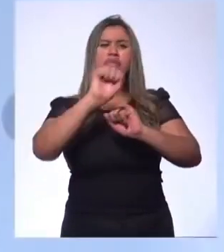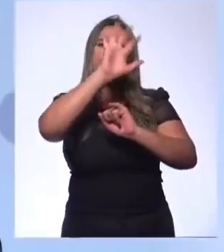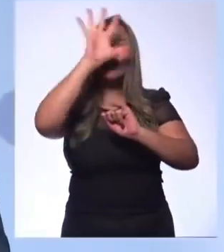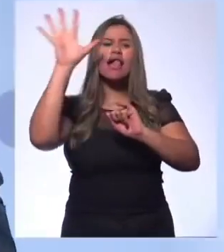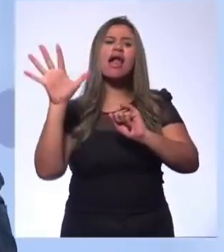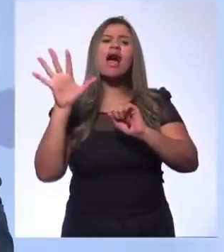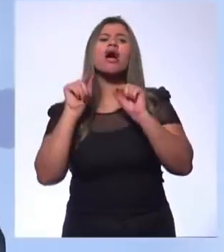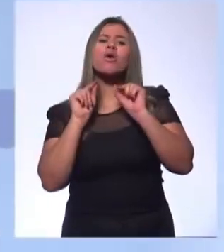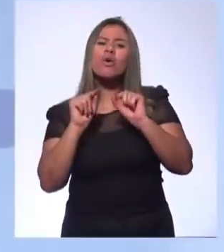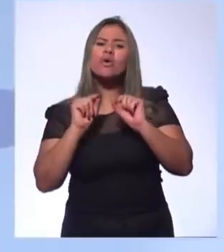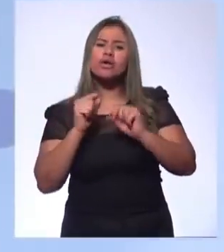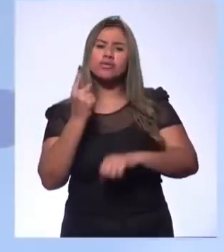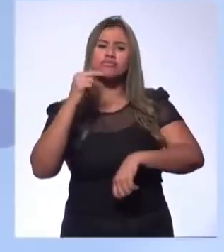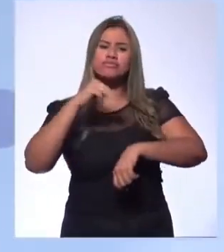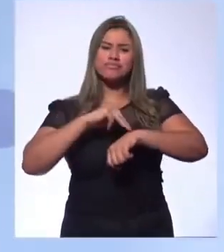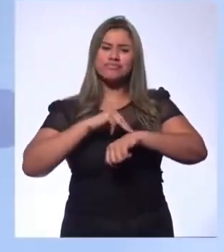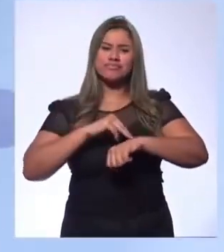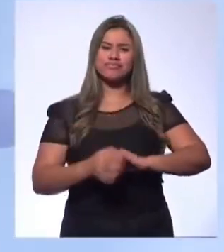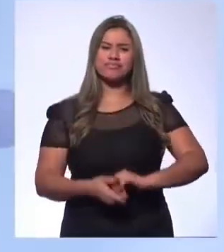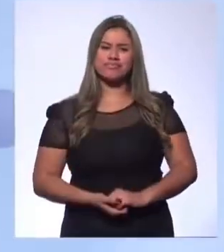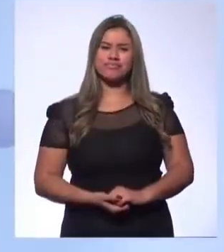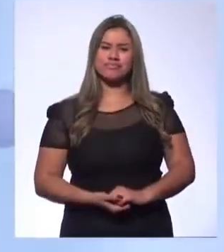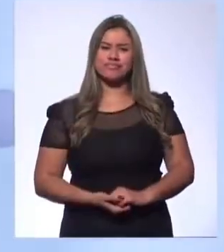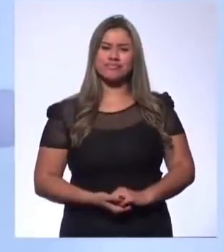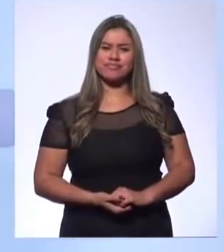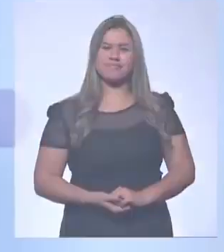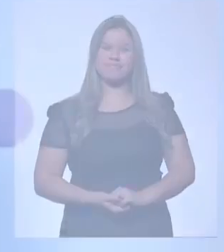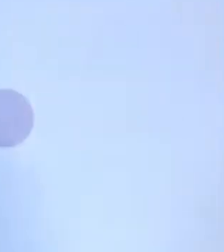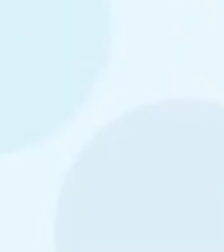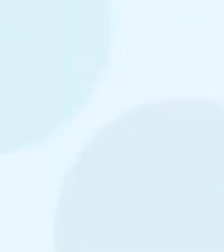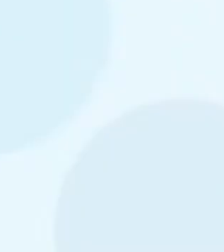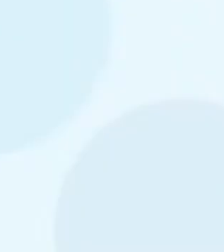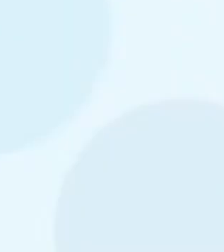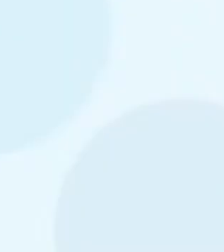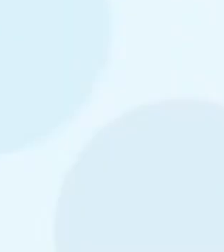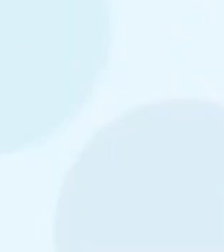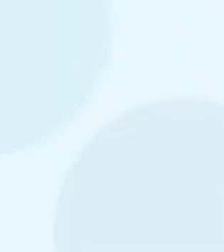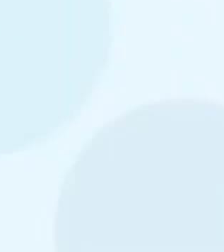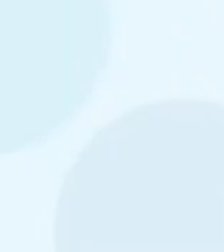aí para nós? Um minutinho e já voltamos.